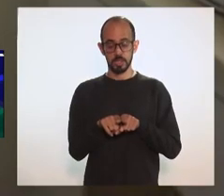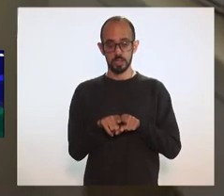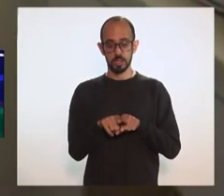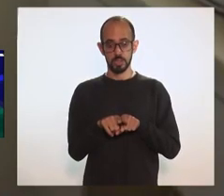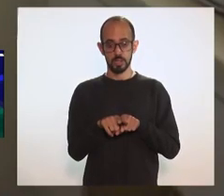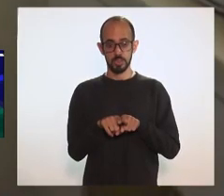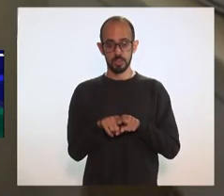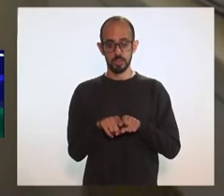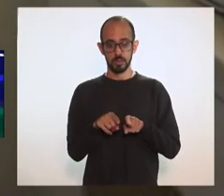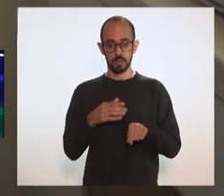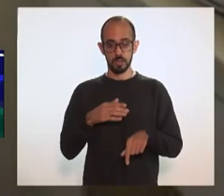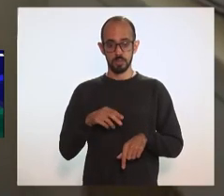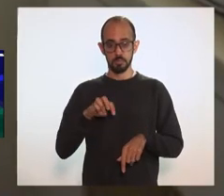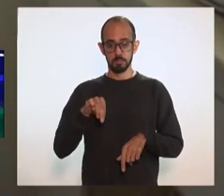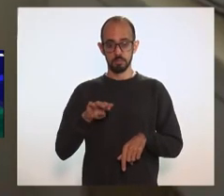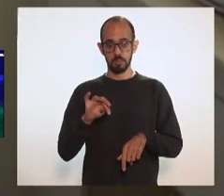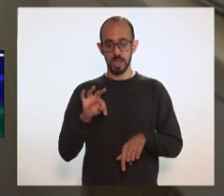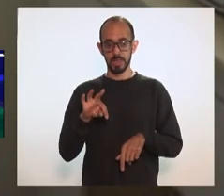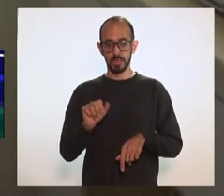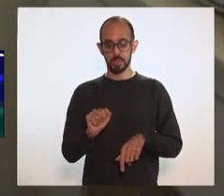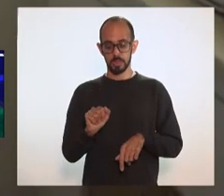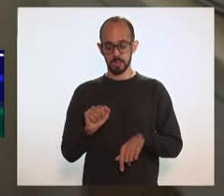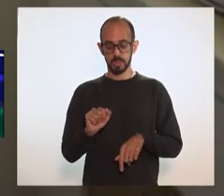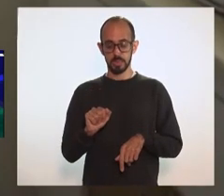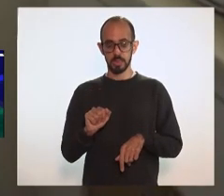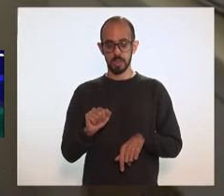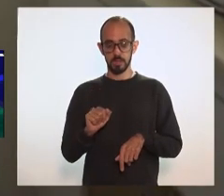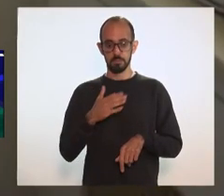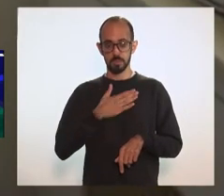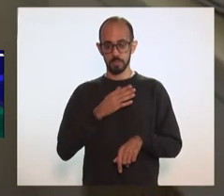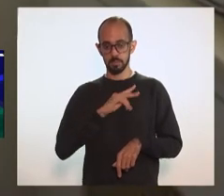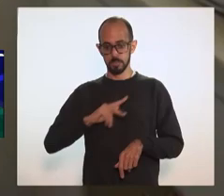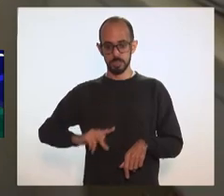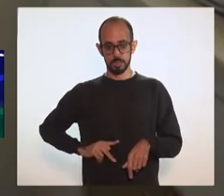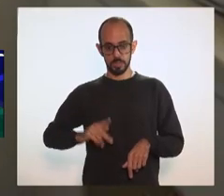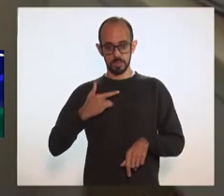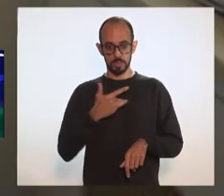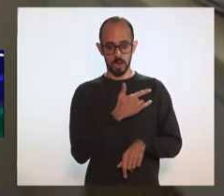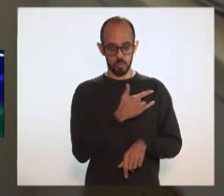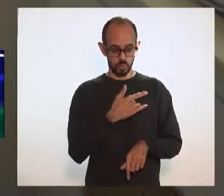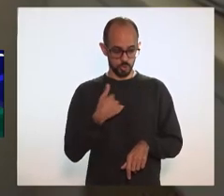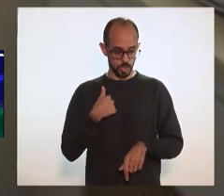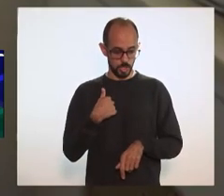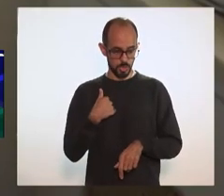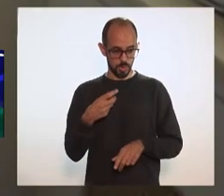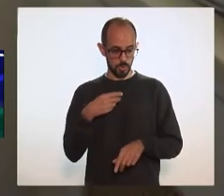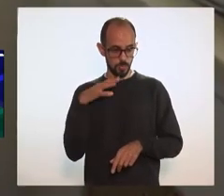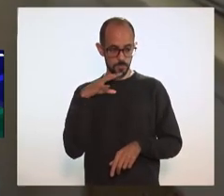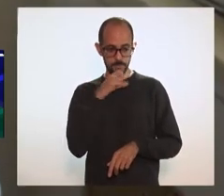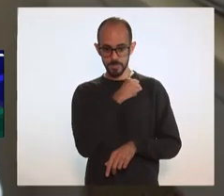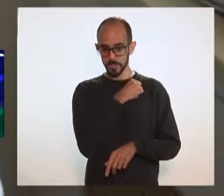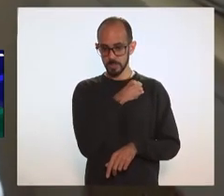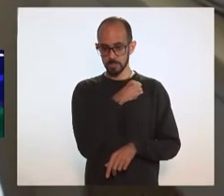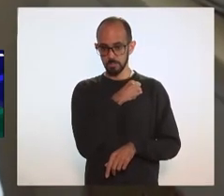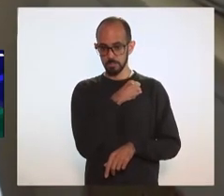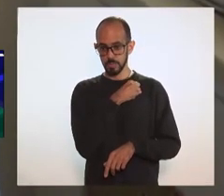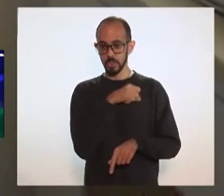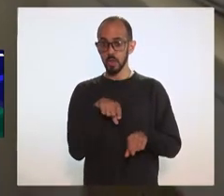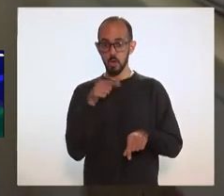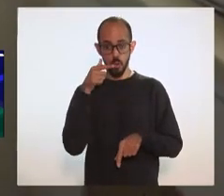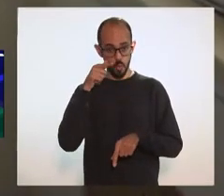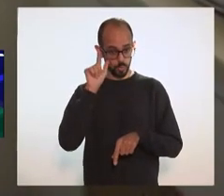minha presidente da Comissão de Saúde, que eu verifiquei na mídia, no dia de ontem